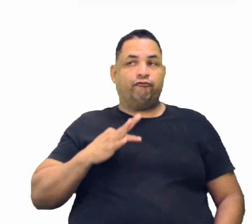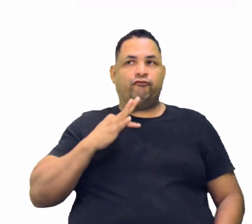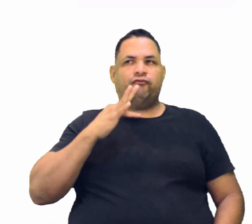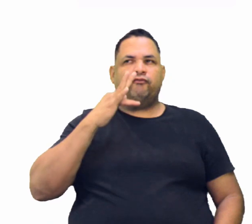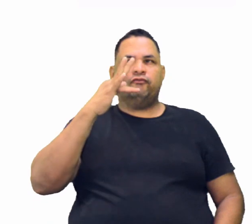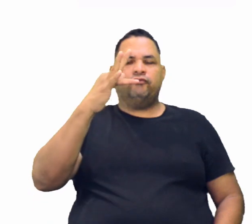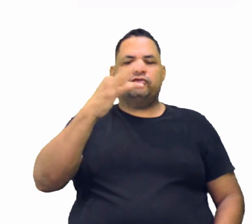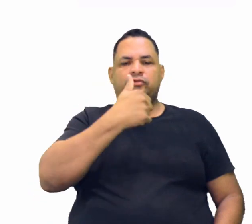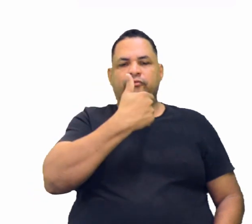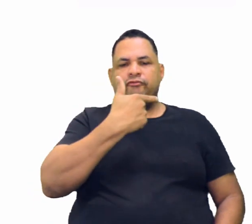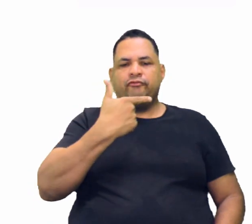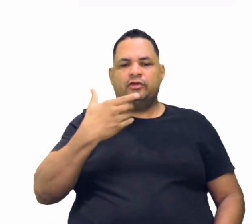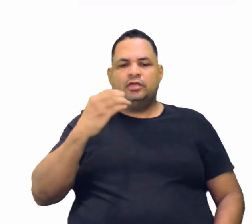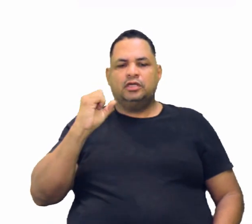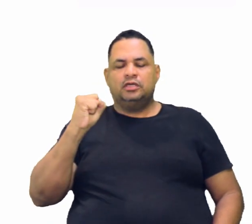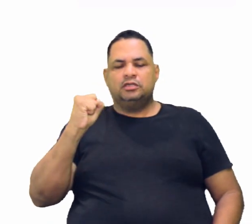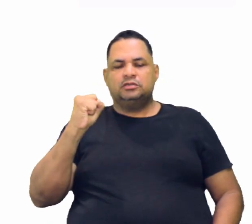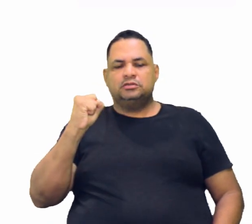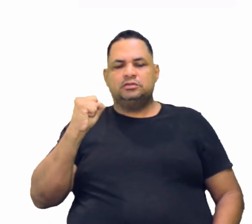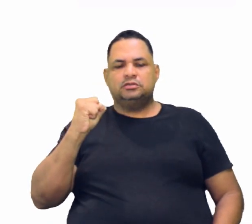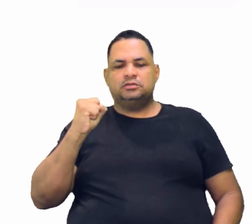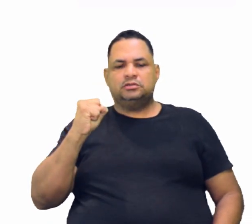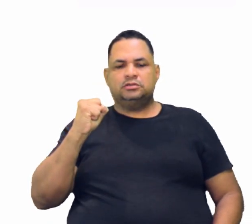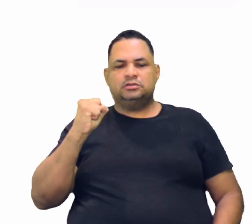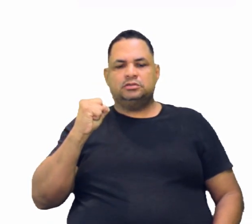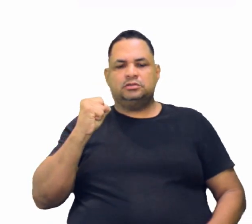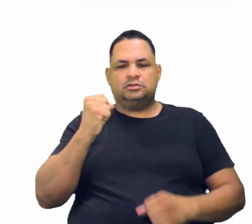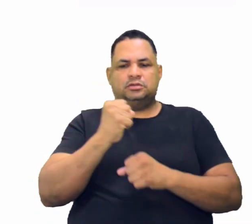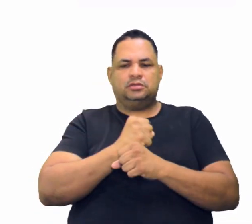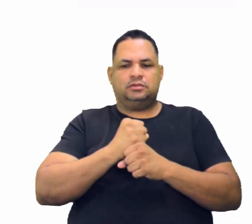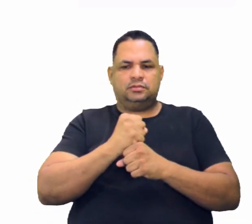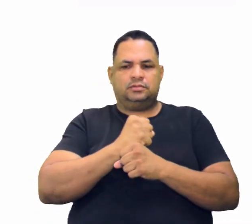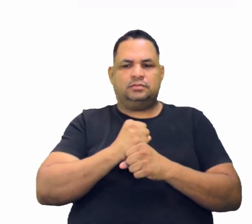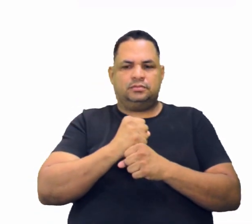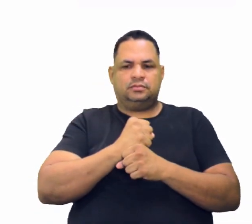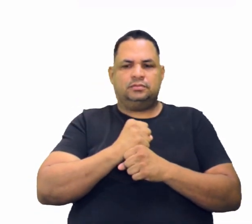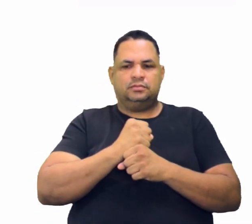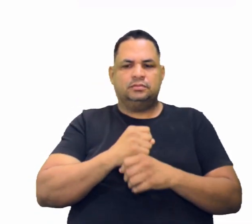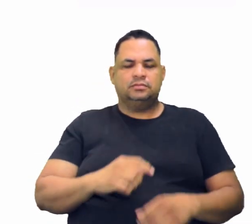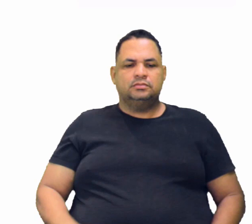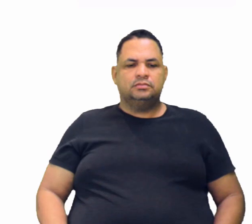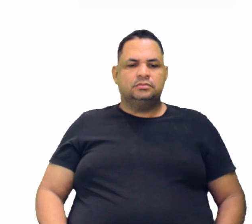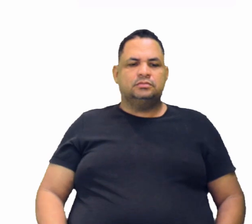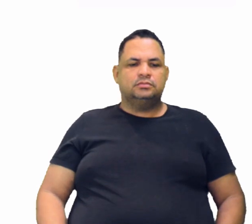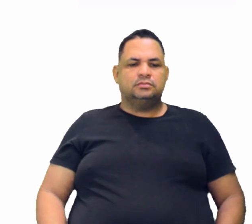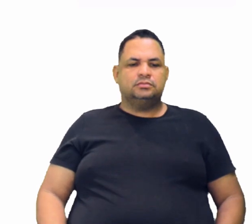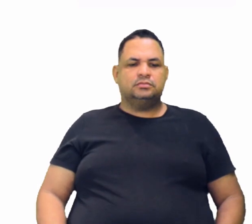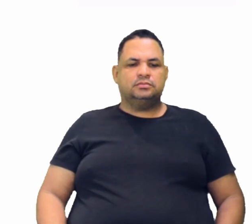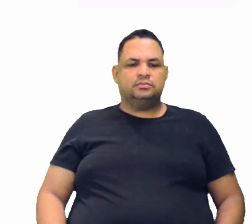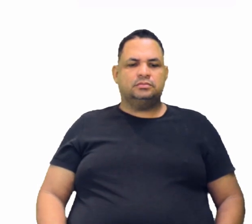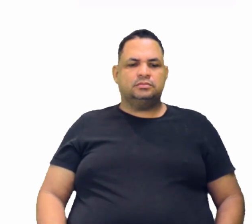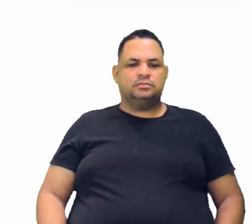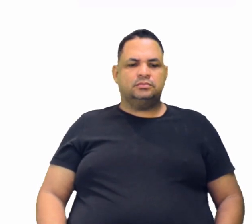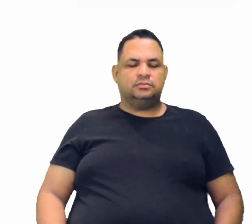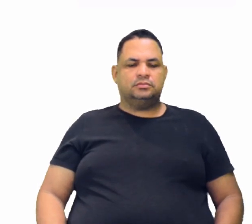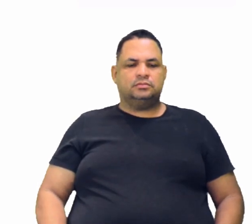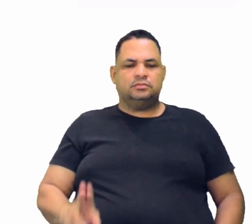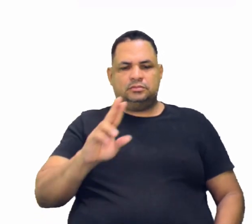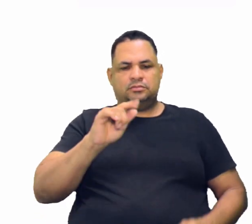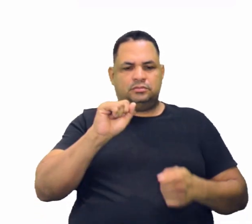anos. Então, aqui eu tenho uma locução verbal, eu tenho um verbo auxiliar, mais o verbo principal. Se eu usei o